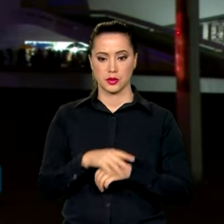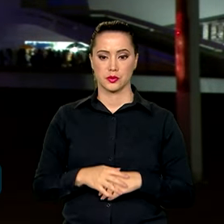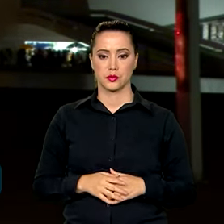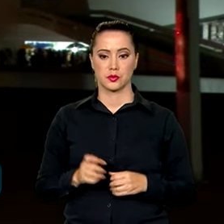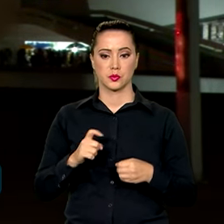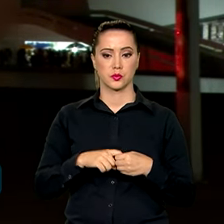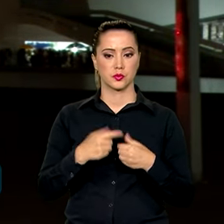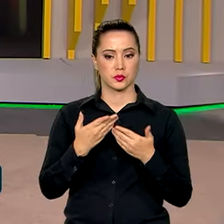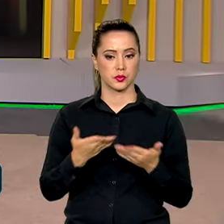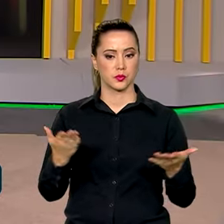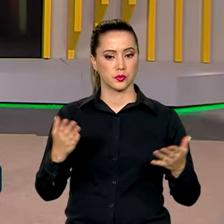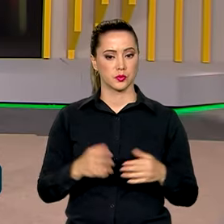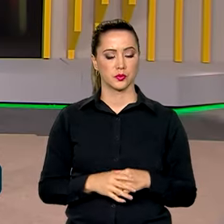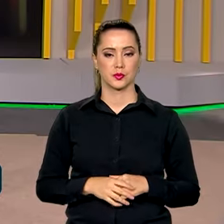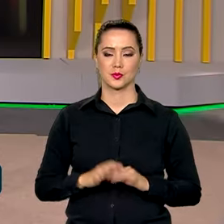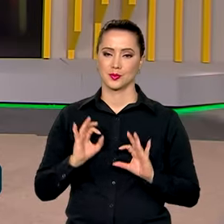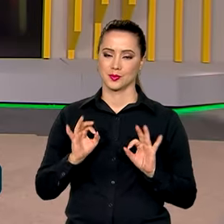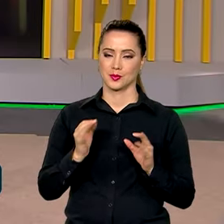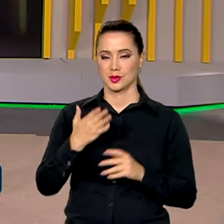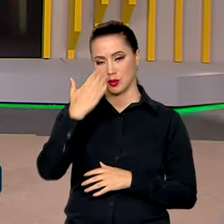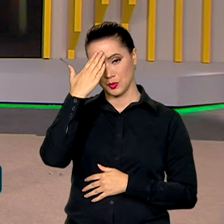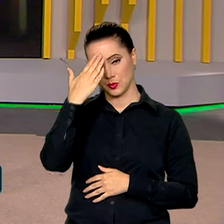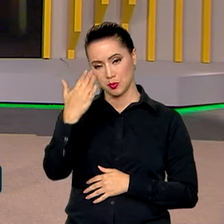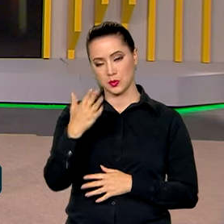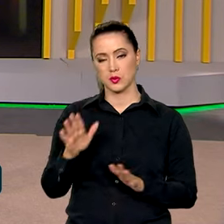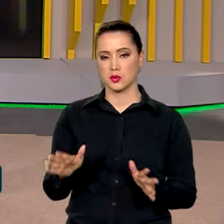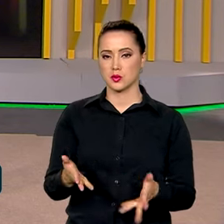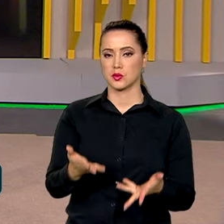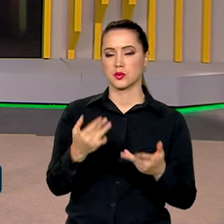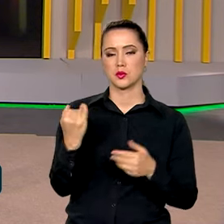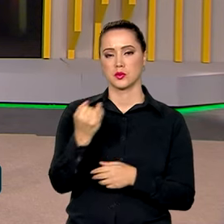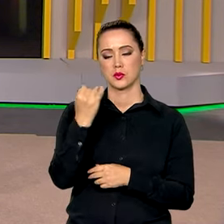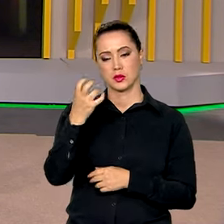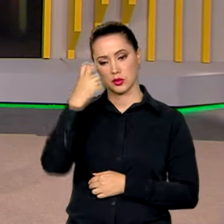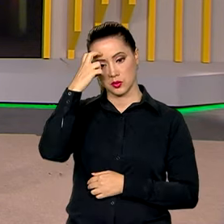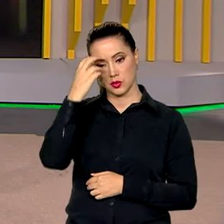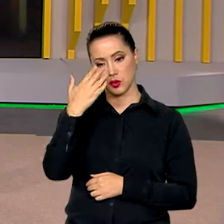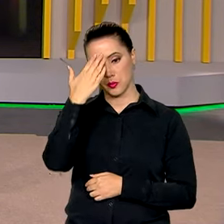Eu volto com vocês. Com certeza, Pablo. Um grande incentivo à cultura. Obrigado e boa noite.